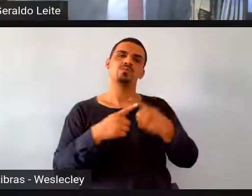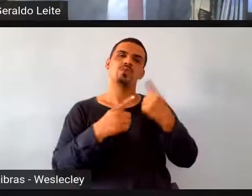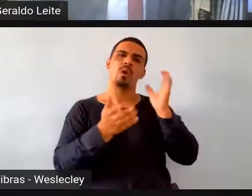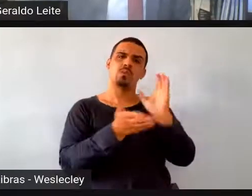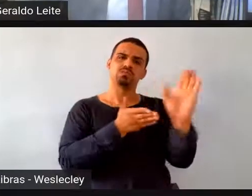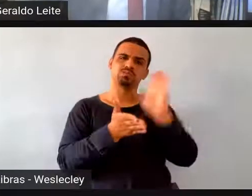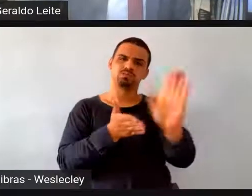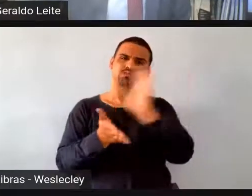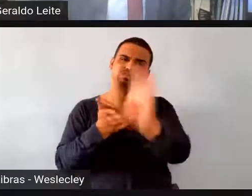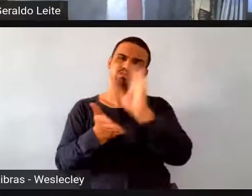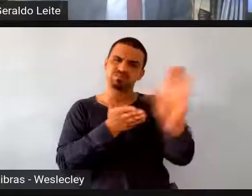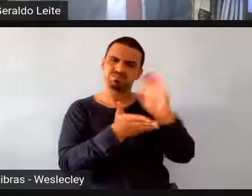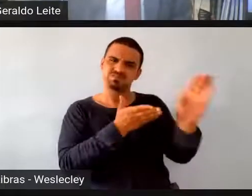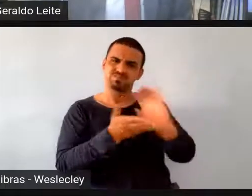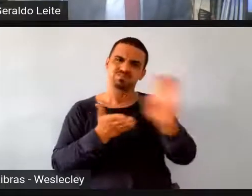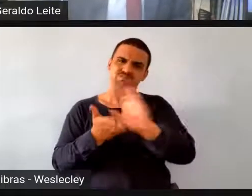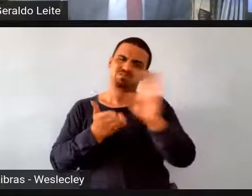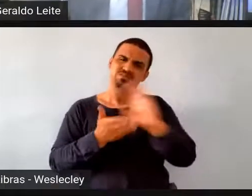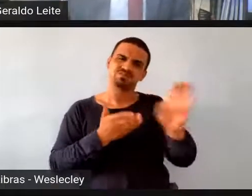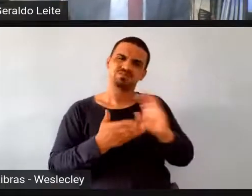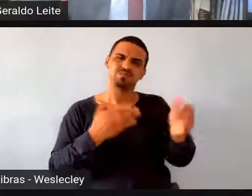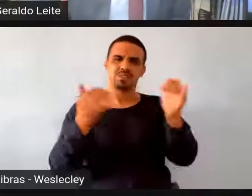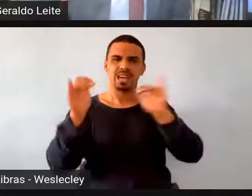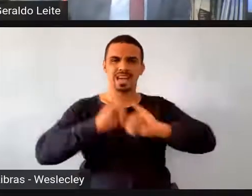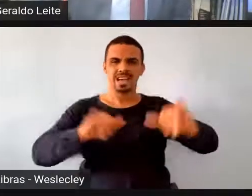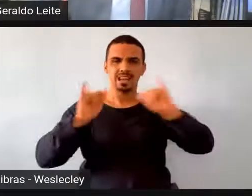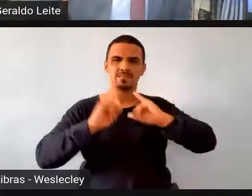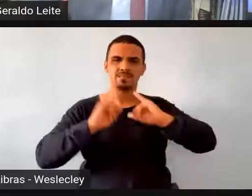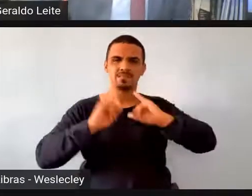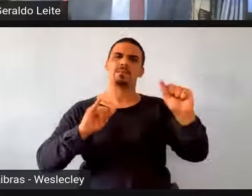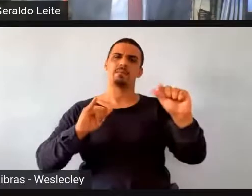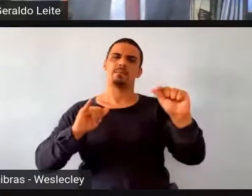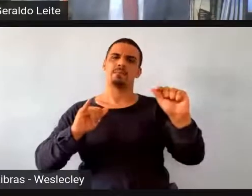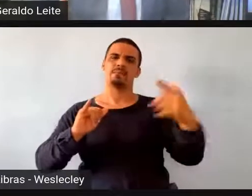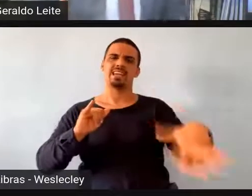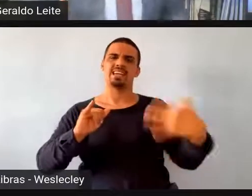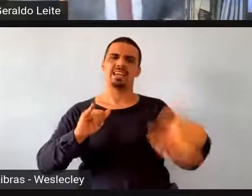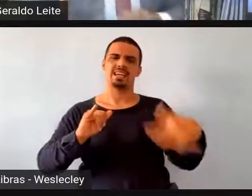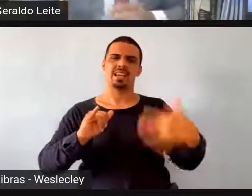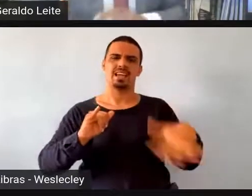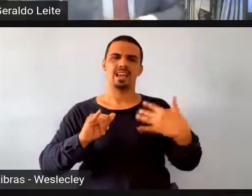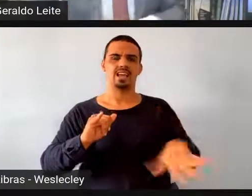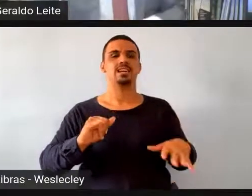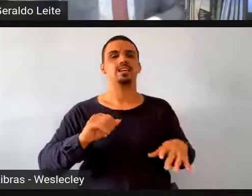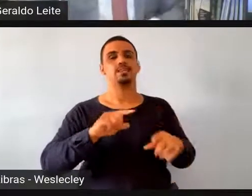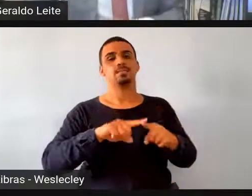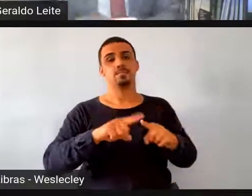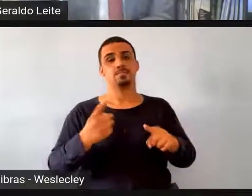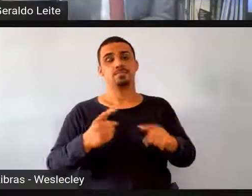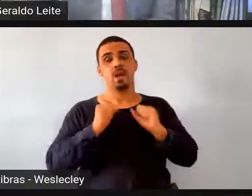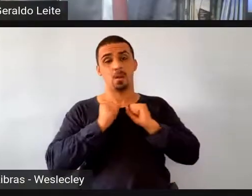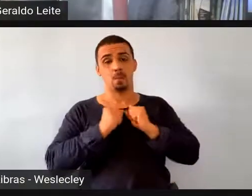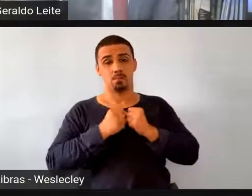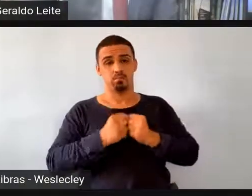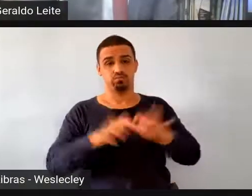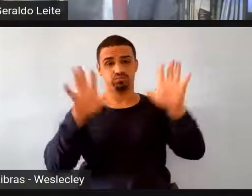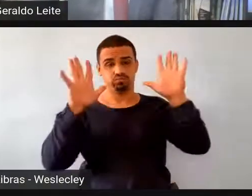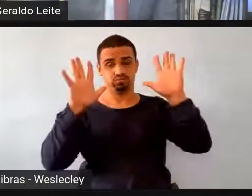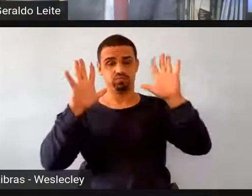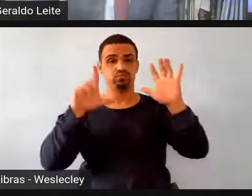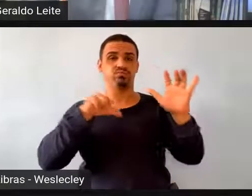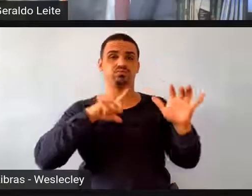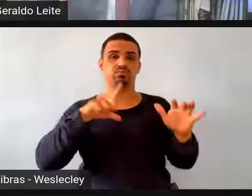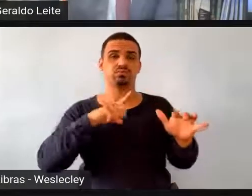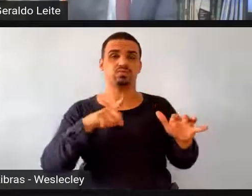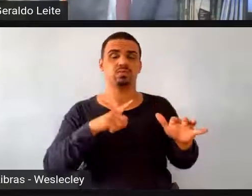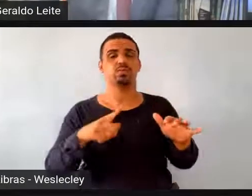digamos assim, as campanhas vão sempre se tornando mais caras, mas parte dessa explosão, essa quintuplicação, né, que o Caraza se